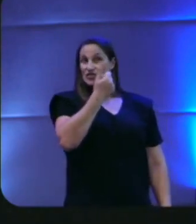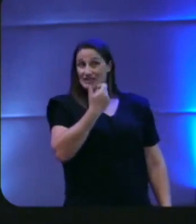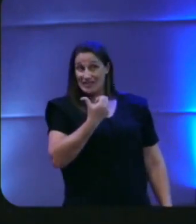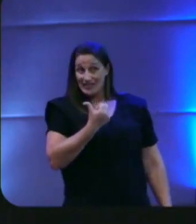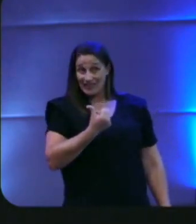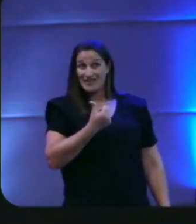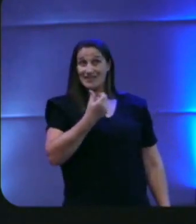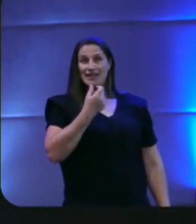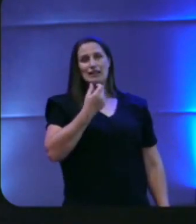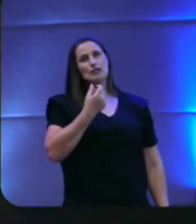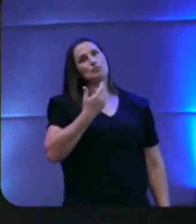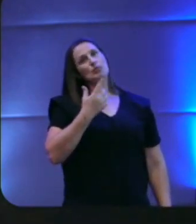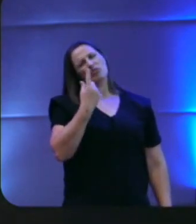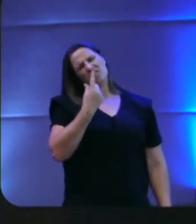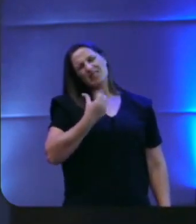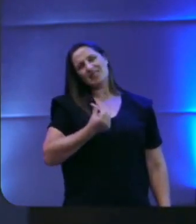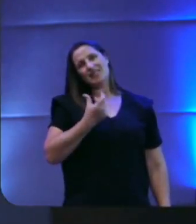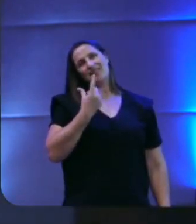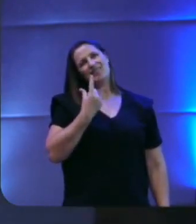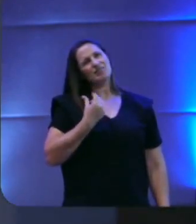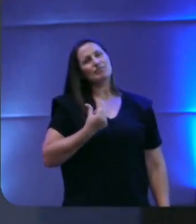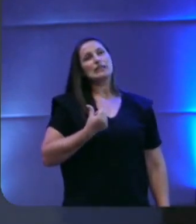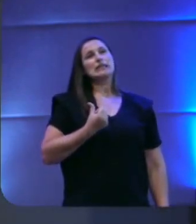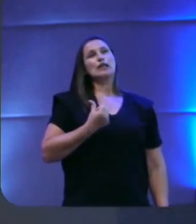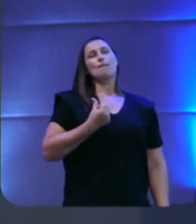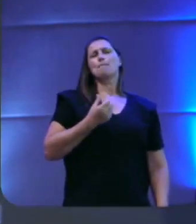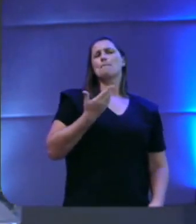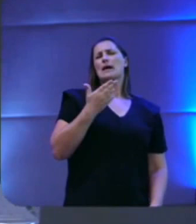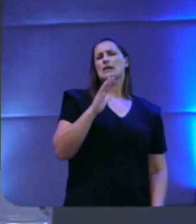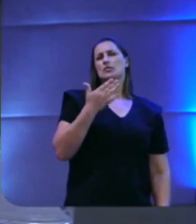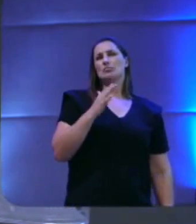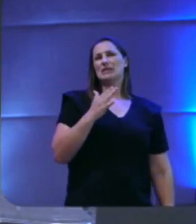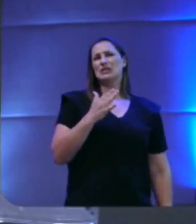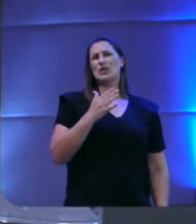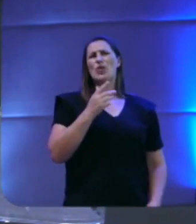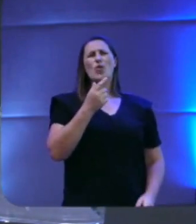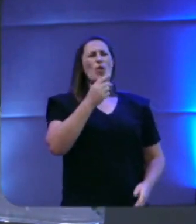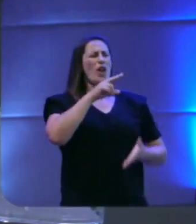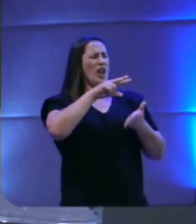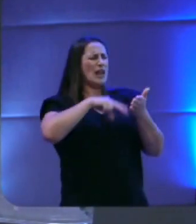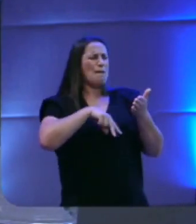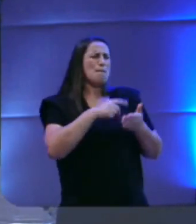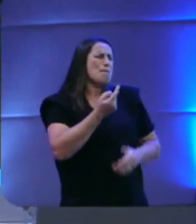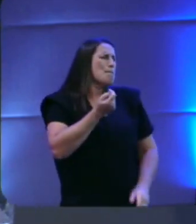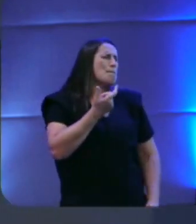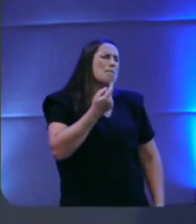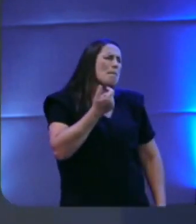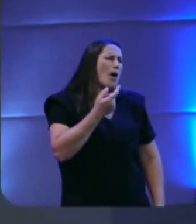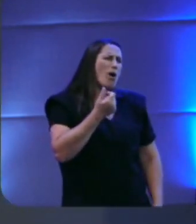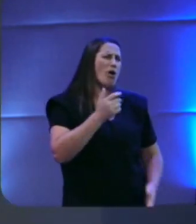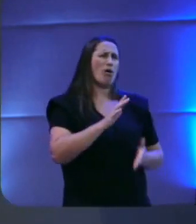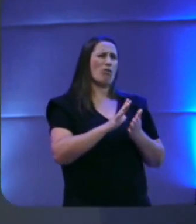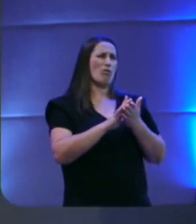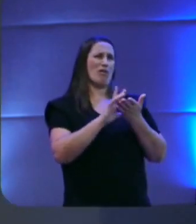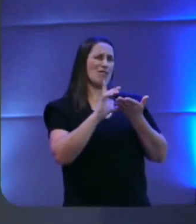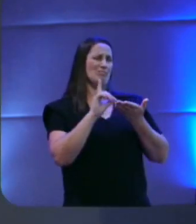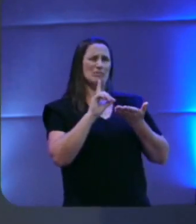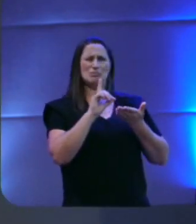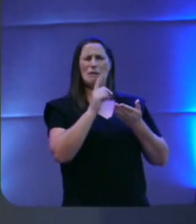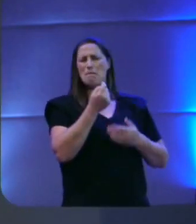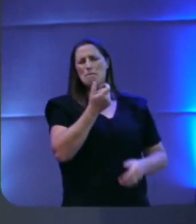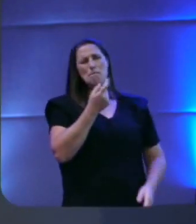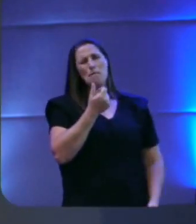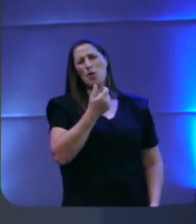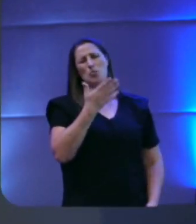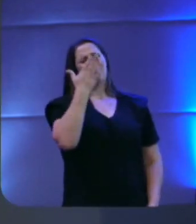igreja, eu sabia muito pouco da Bíblia. Eu tinha lido pouquíssimo da Bíblia. Se eu tivesse lido alguma coisa por mim mesmo,